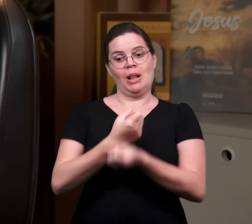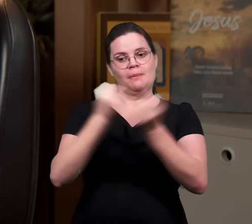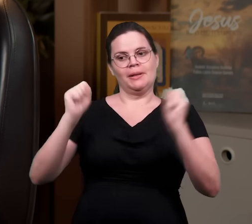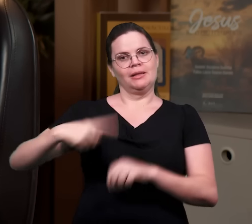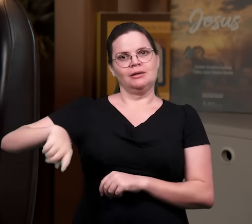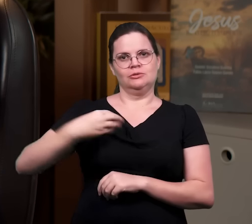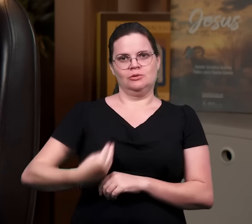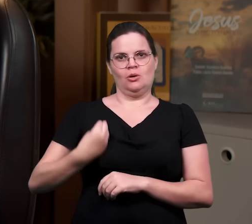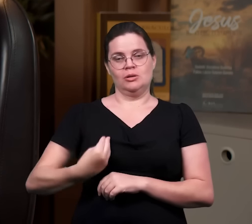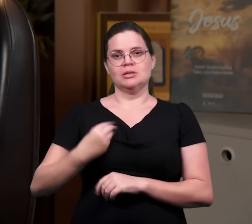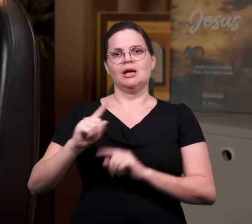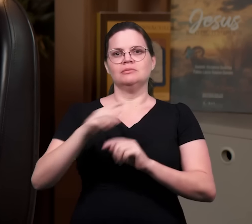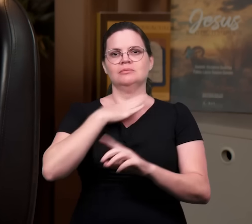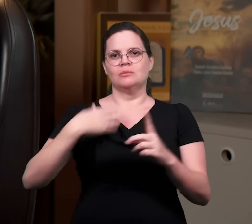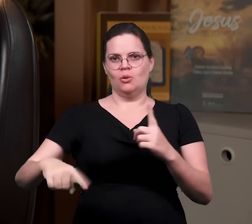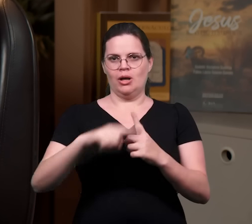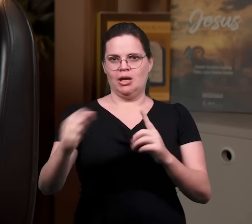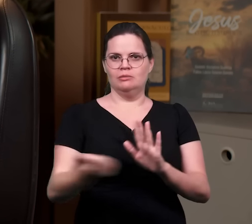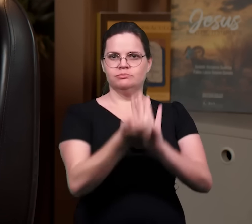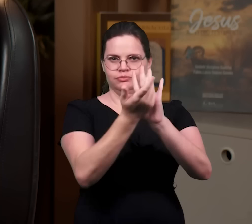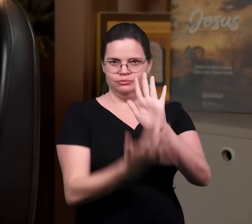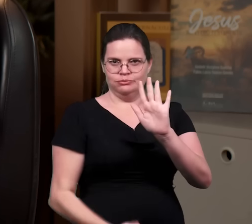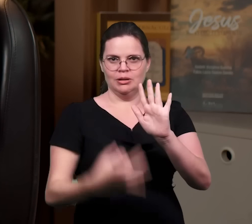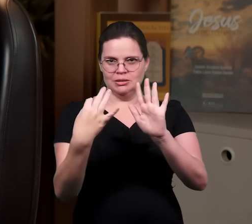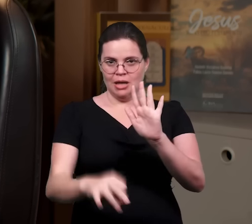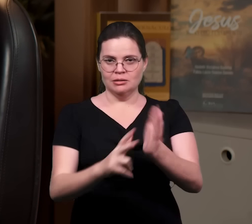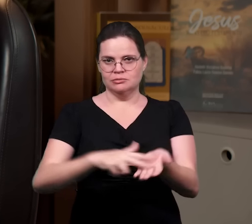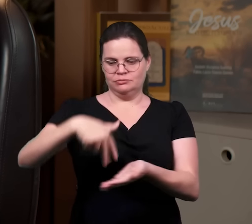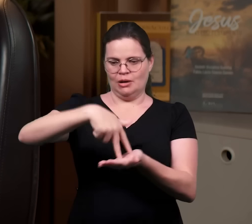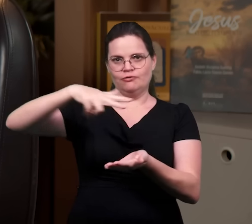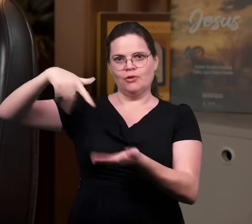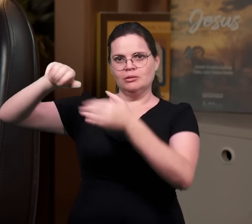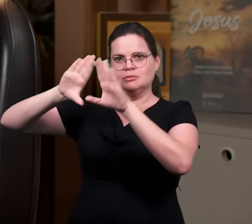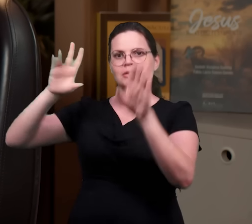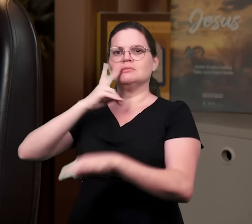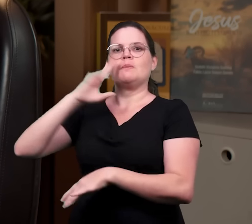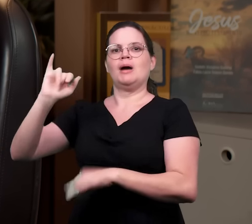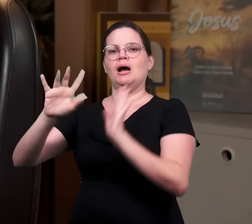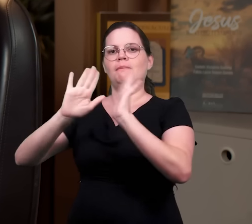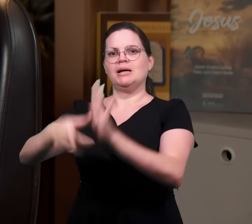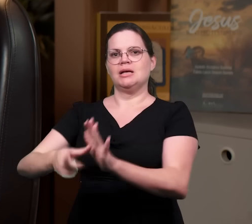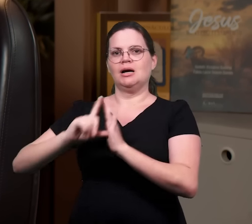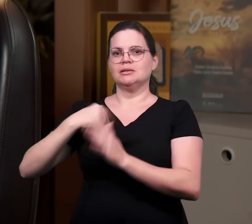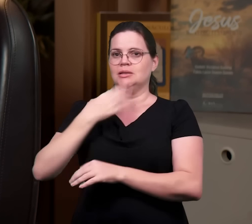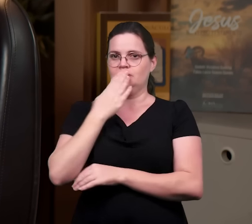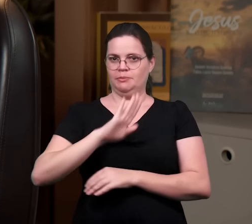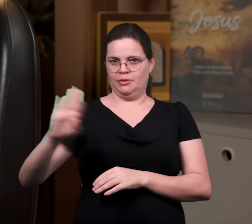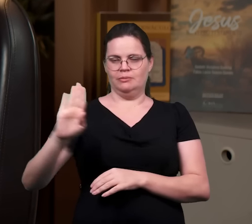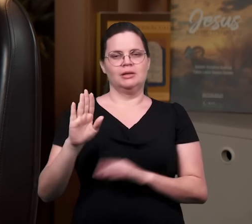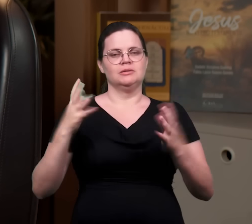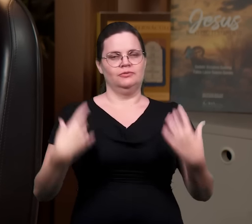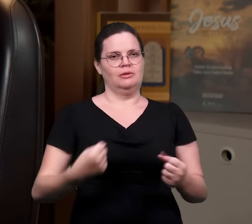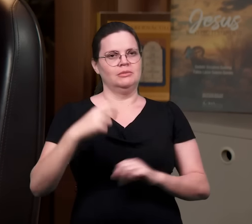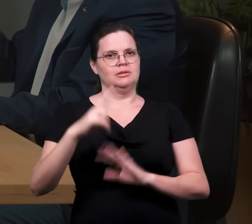morreu, ressuscitou e foi ao Pai, ele deixou uma promessa. Nós vamos ler essa promessa em Atos capítulo 1, verso 11, né, que está no